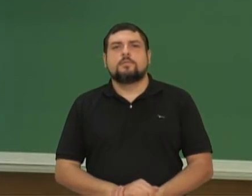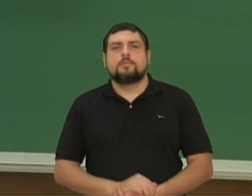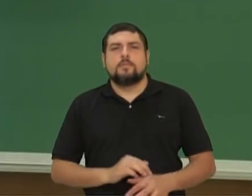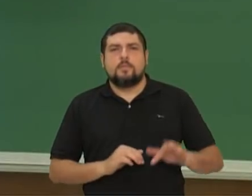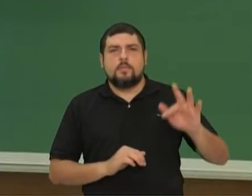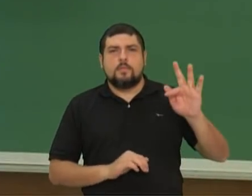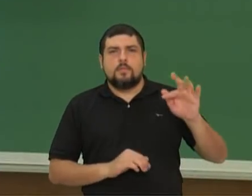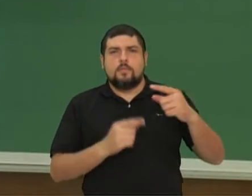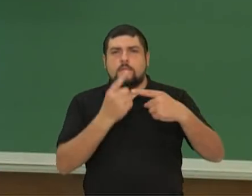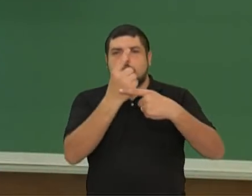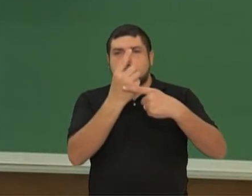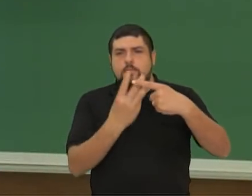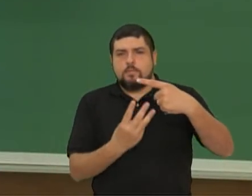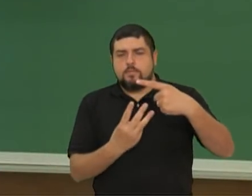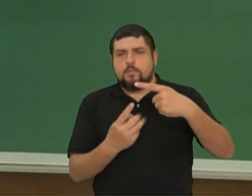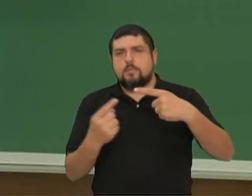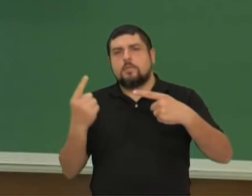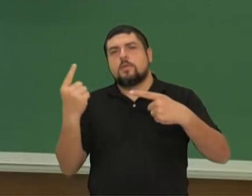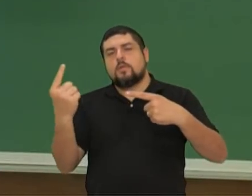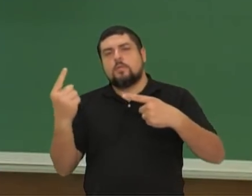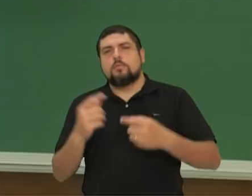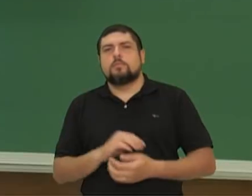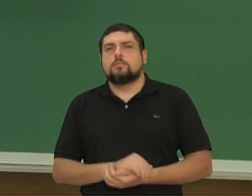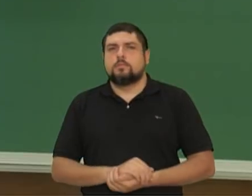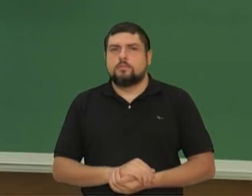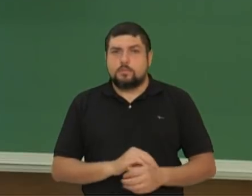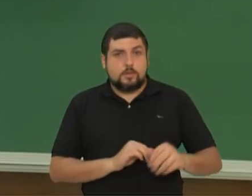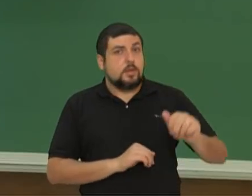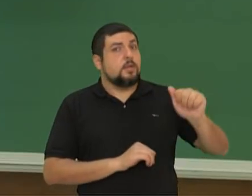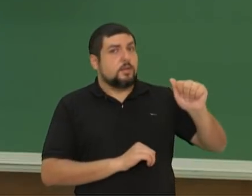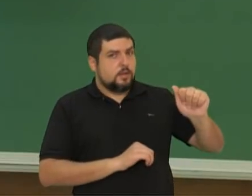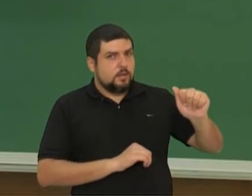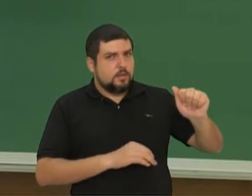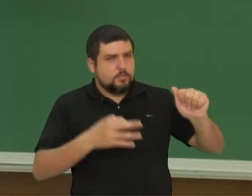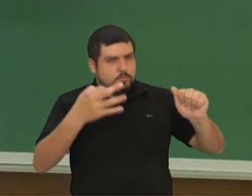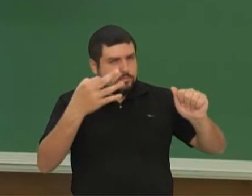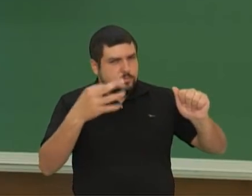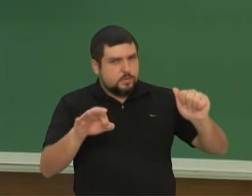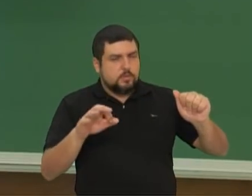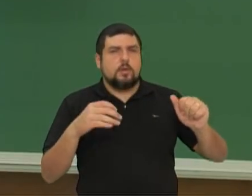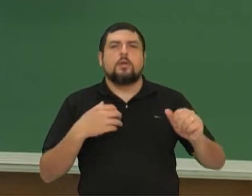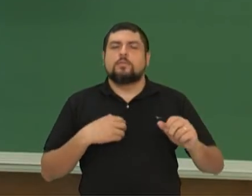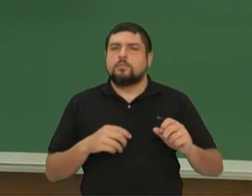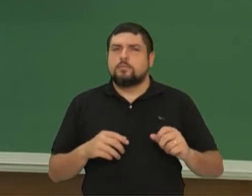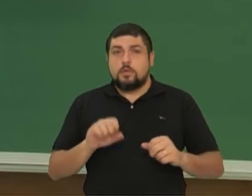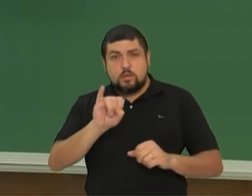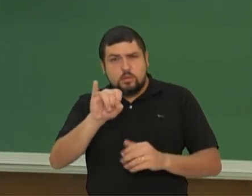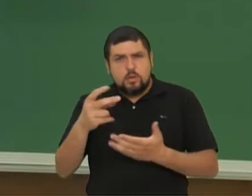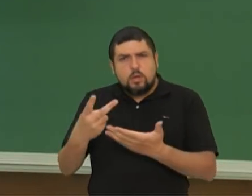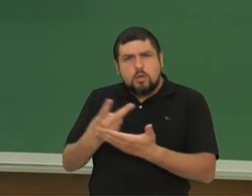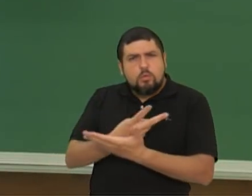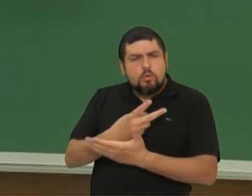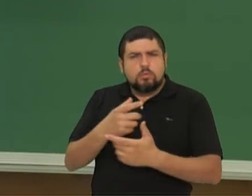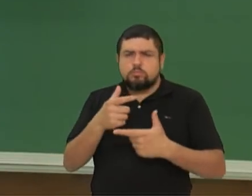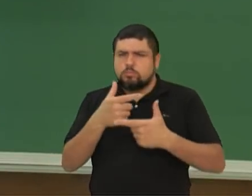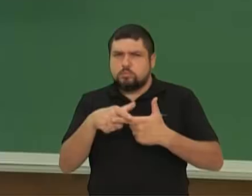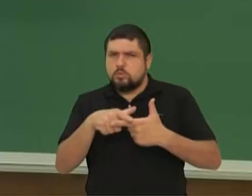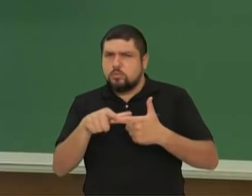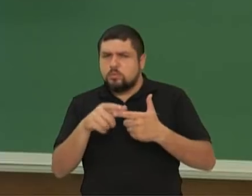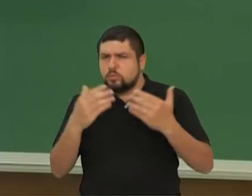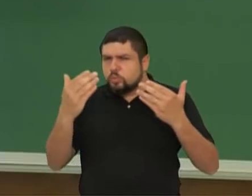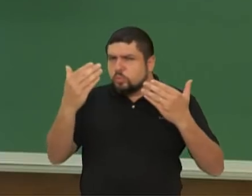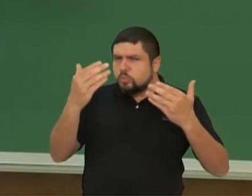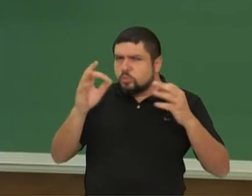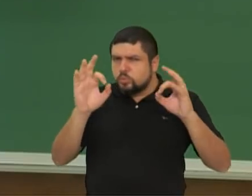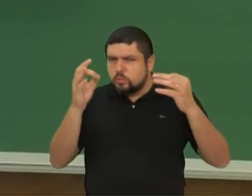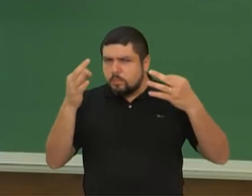igual a 1. Nesse primeiro item, né? Acertou? Deu certo? Se errou algum detalhezinho, corrige. Tá